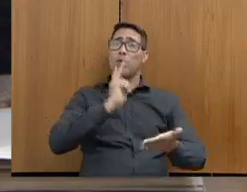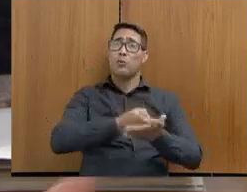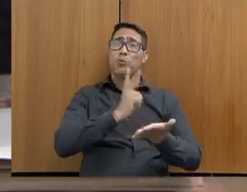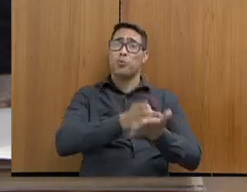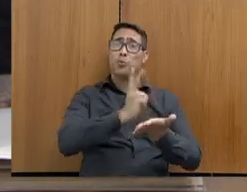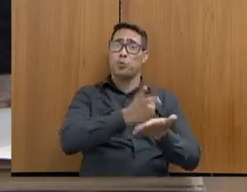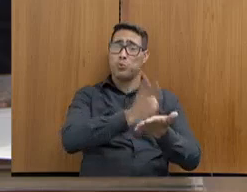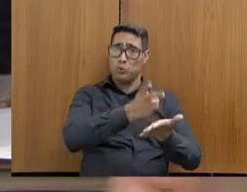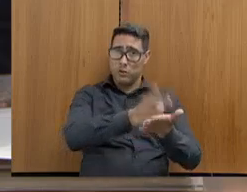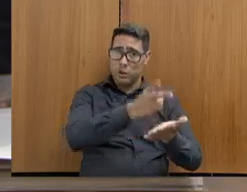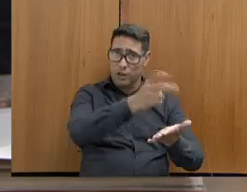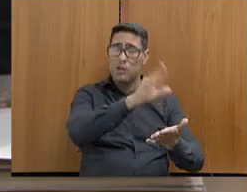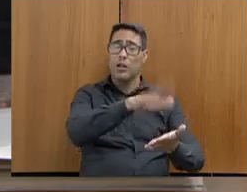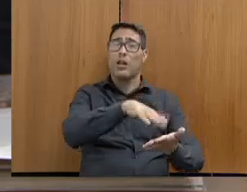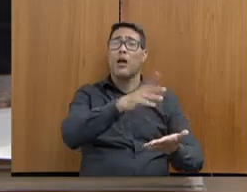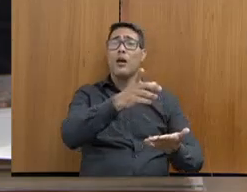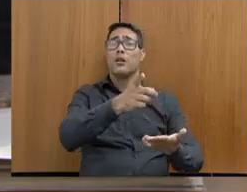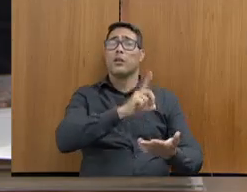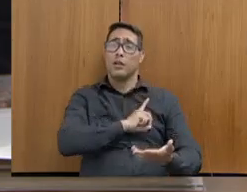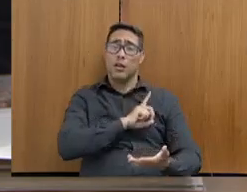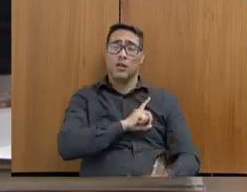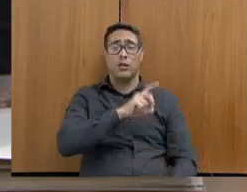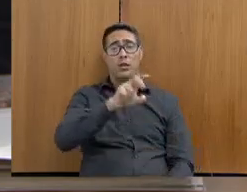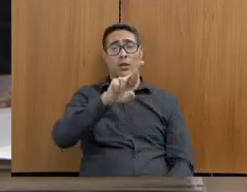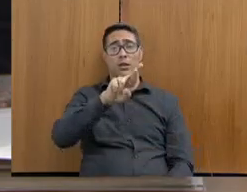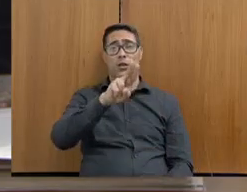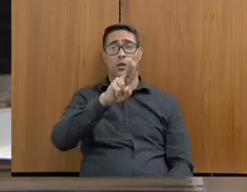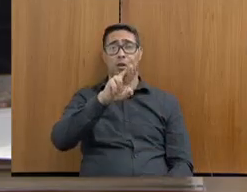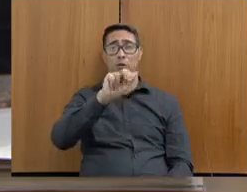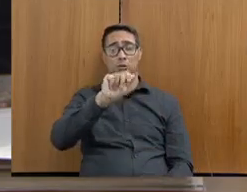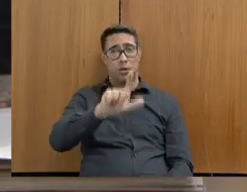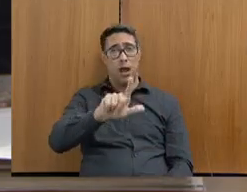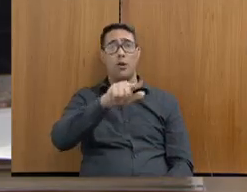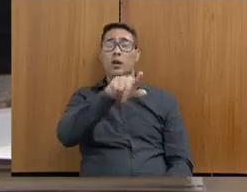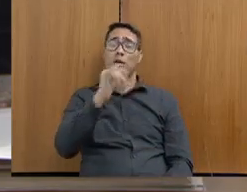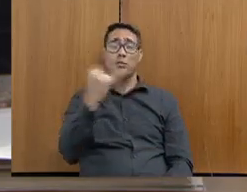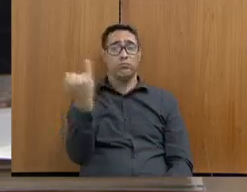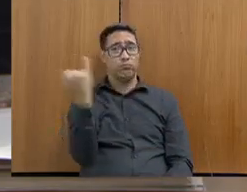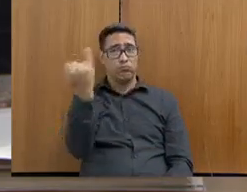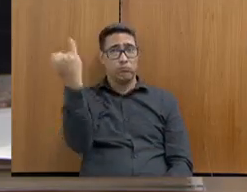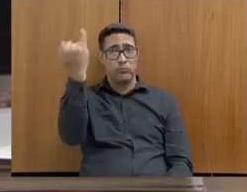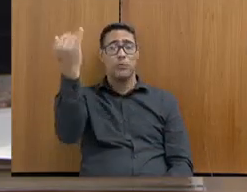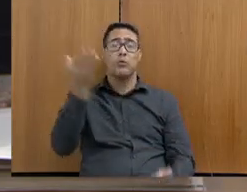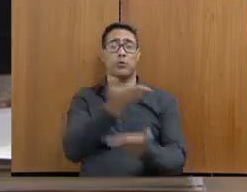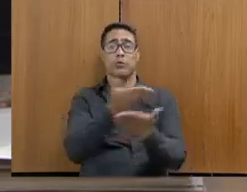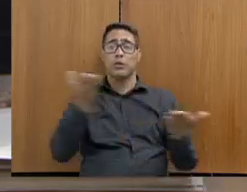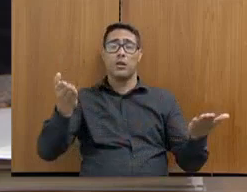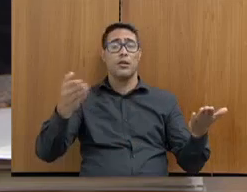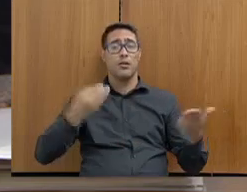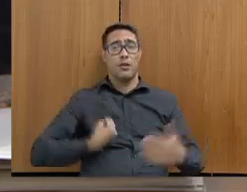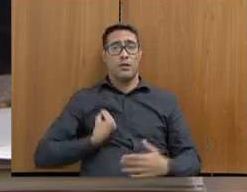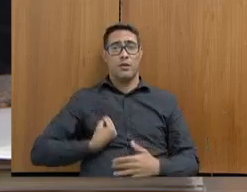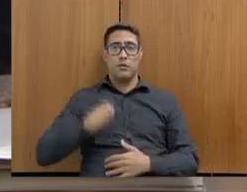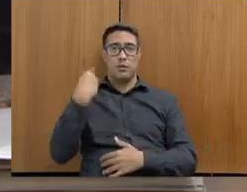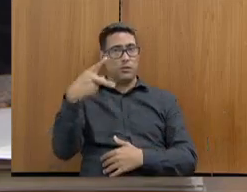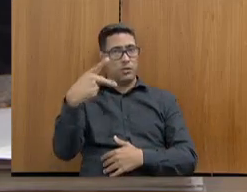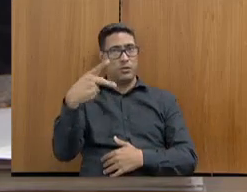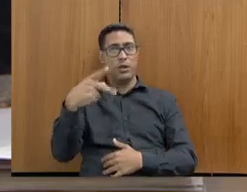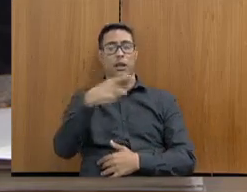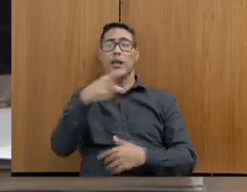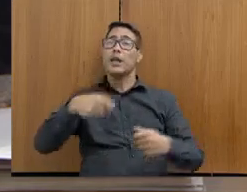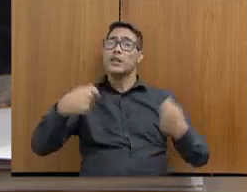já manifestou mas gostaria que manifestasse aqui publicamente da importância dessa delegacia que nós precisamos ainda